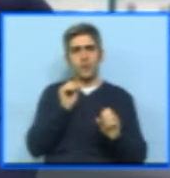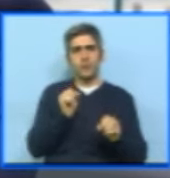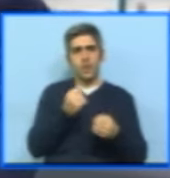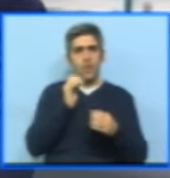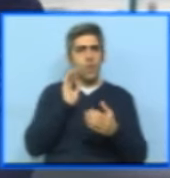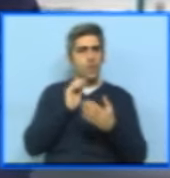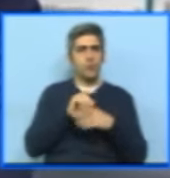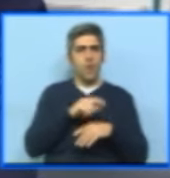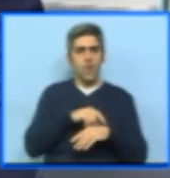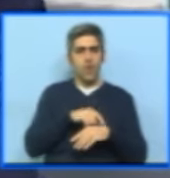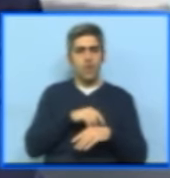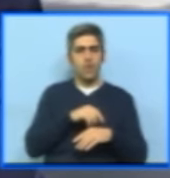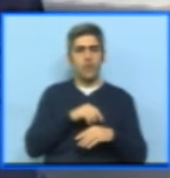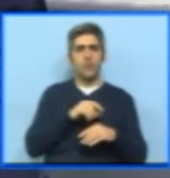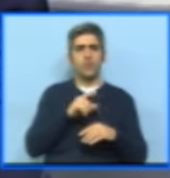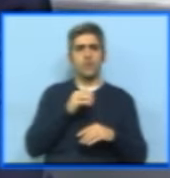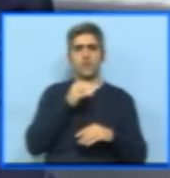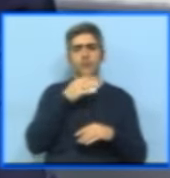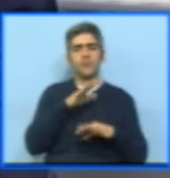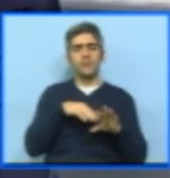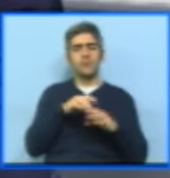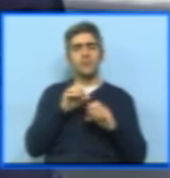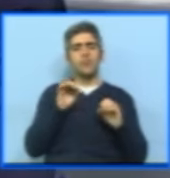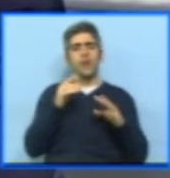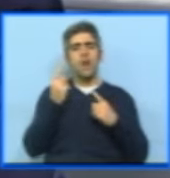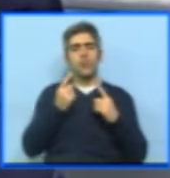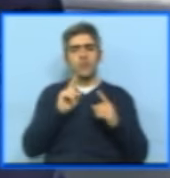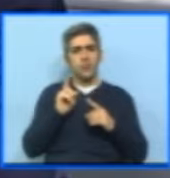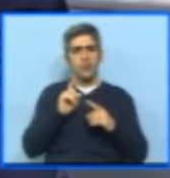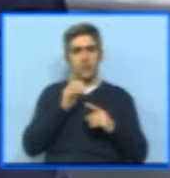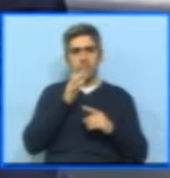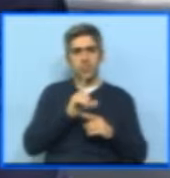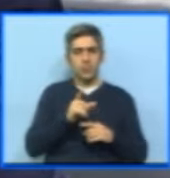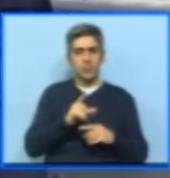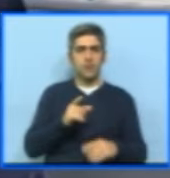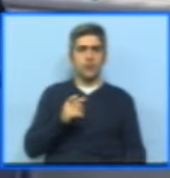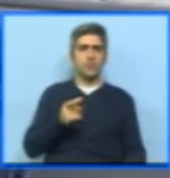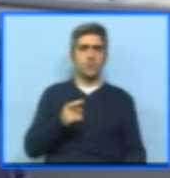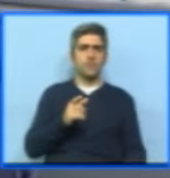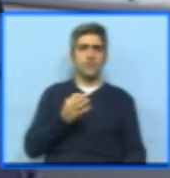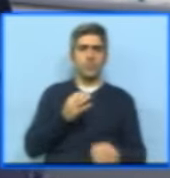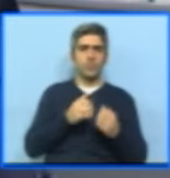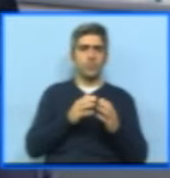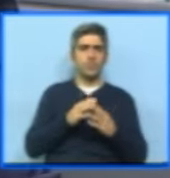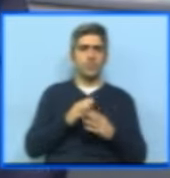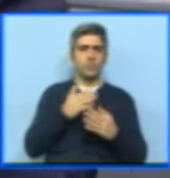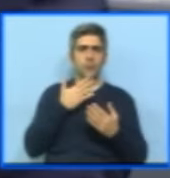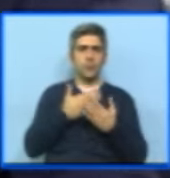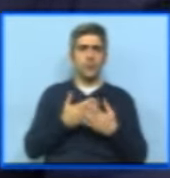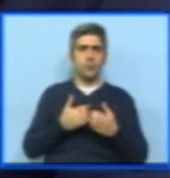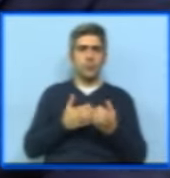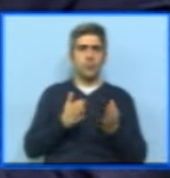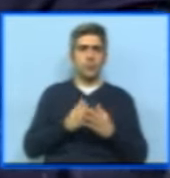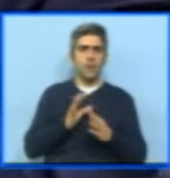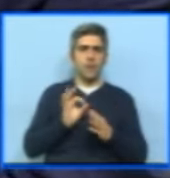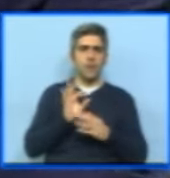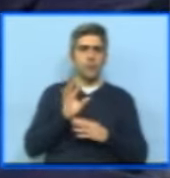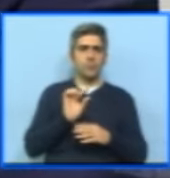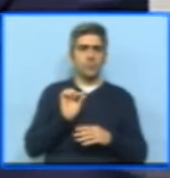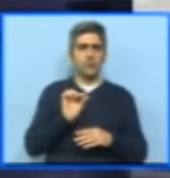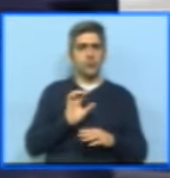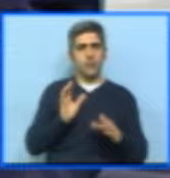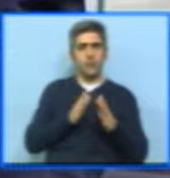Mas Deus não lhe disse que ia fazer o truque. E de facto, isso foi tudo. Isso foi dar tudo. Pronto. Era este bocadinho que eu